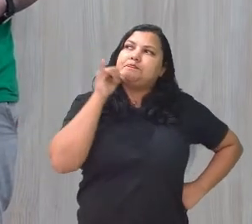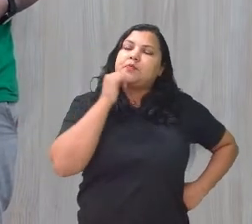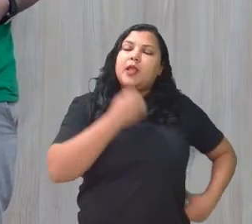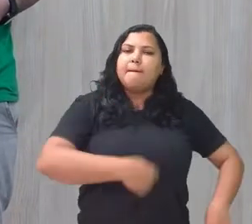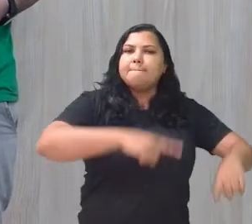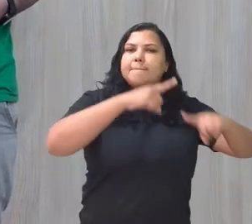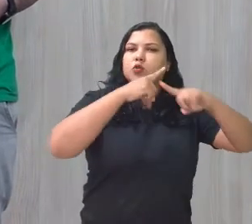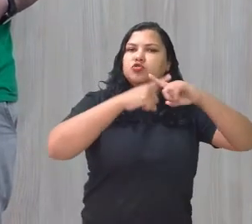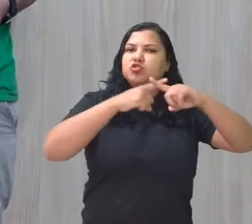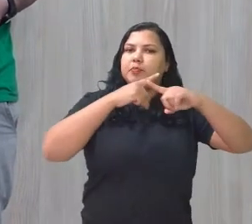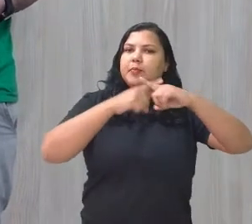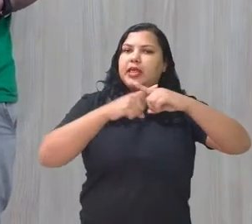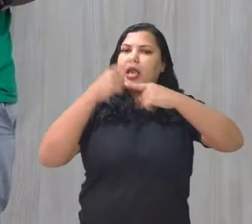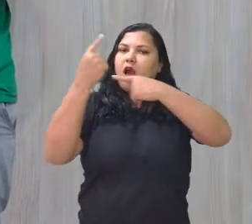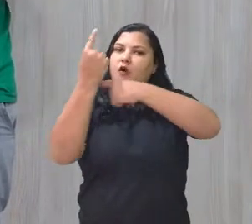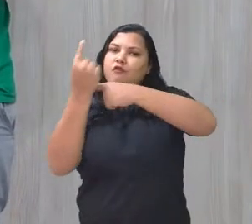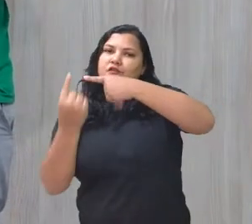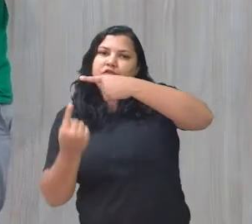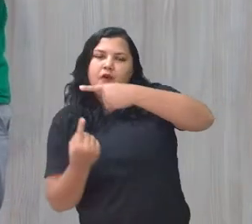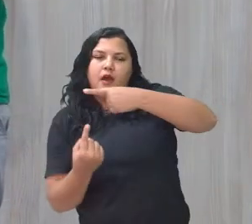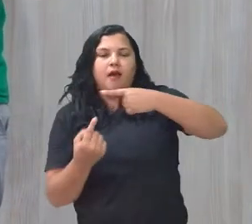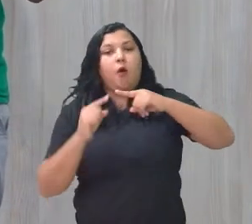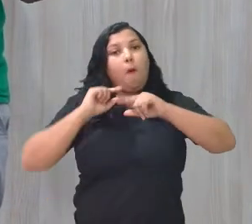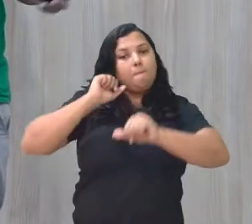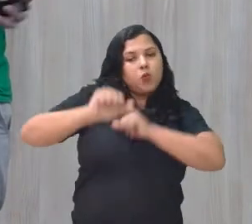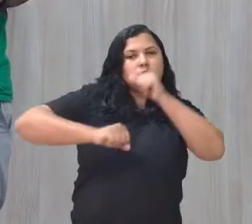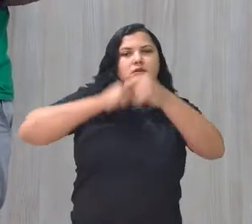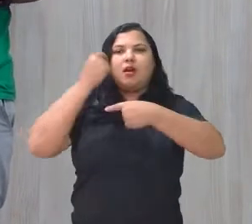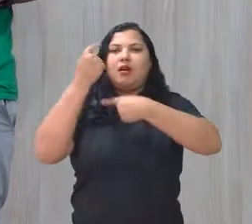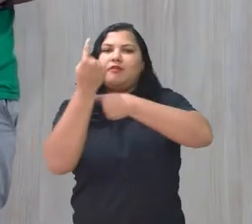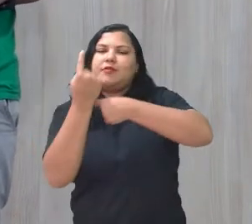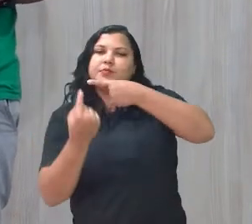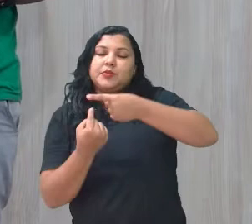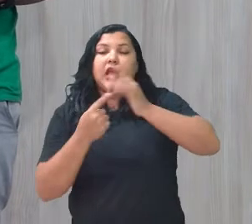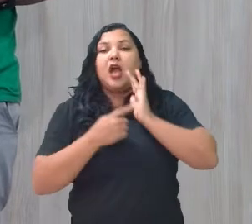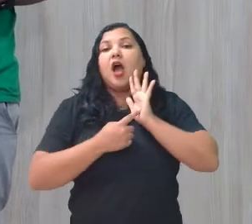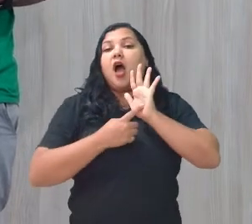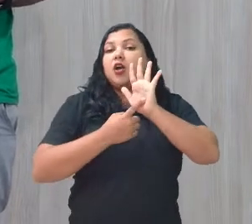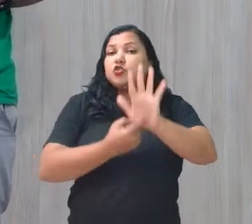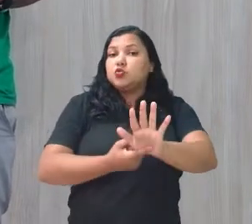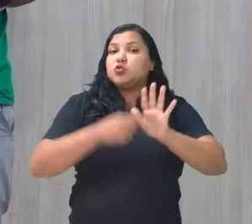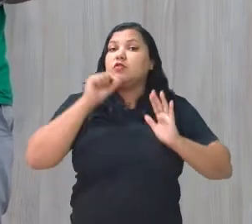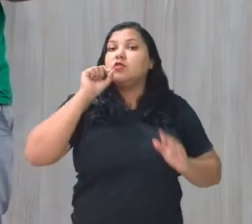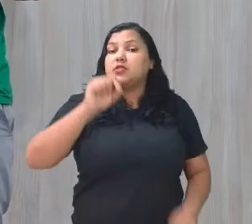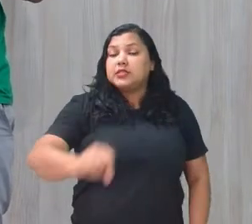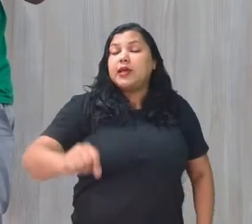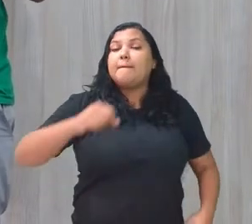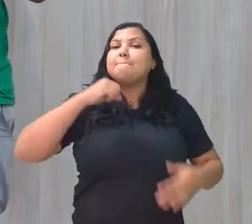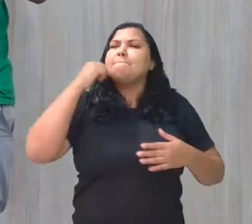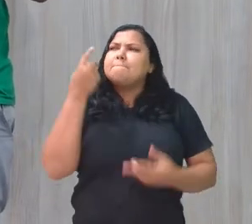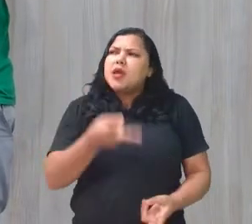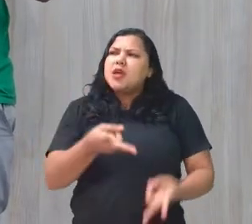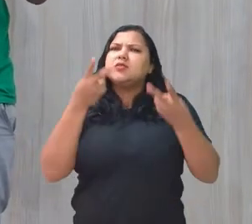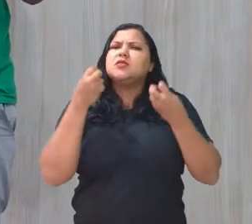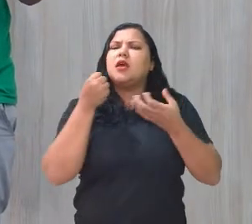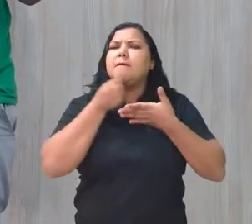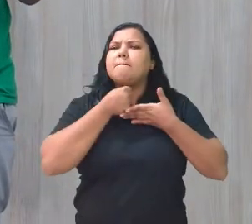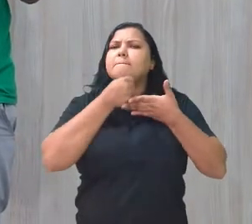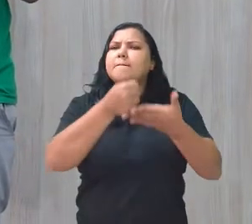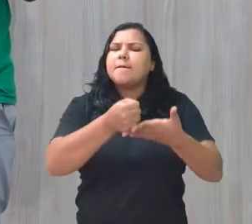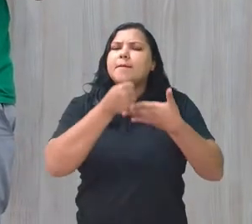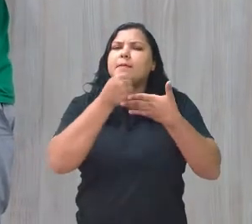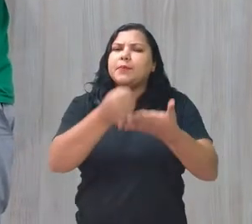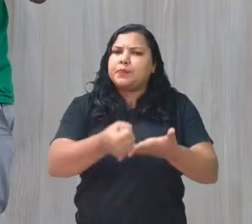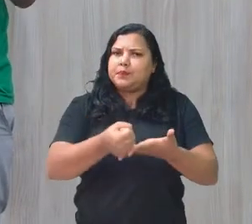fração, porque ali ajuda você perceber, num cenário muito ligado a dinheiro, uma relação muito